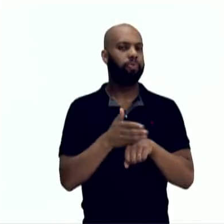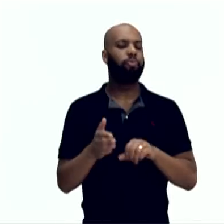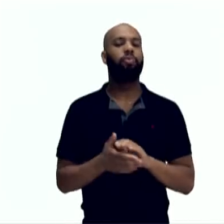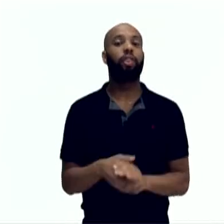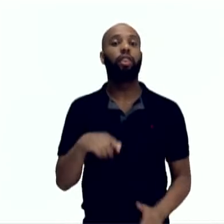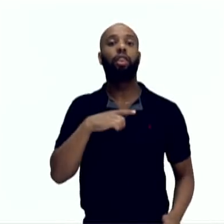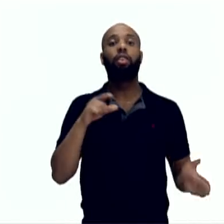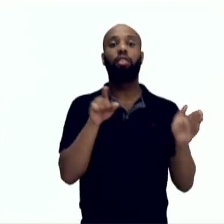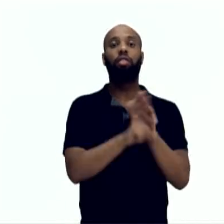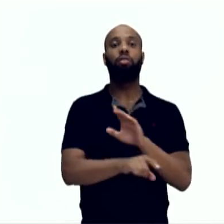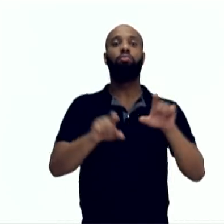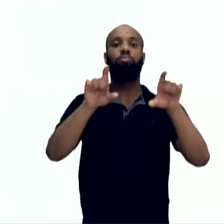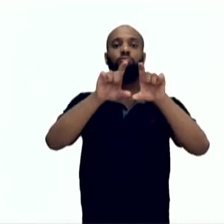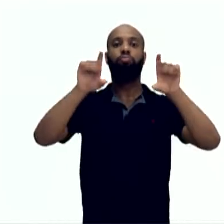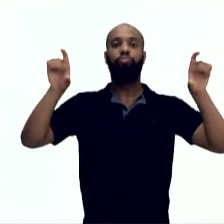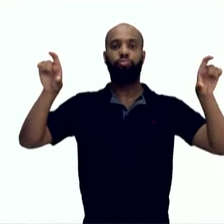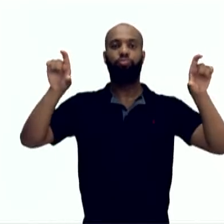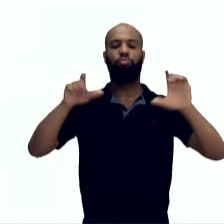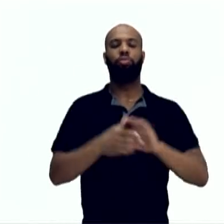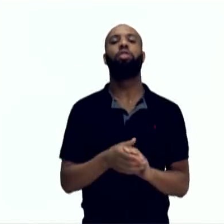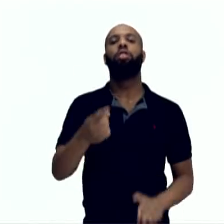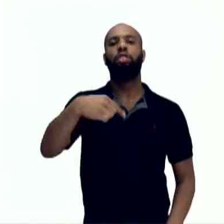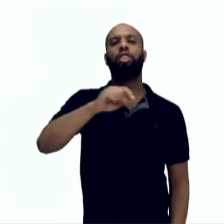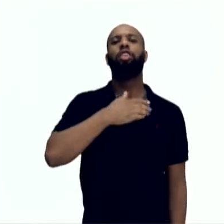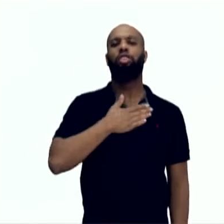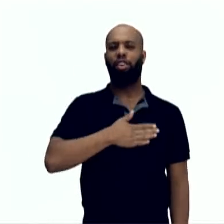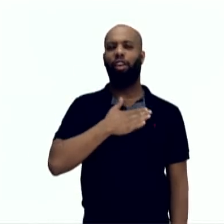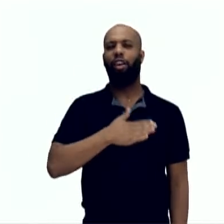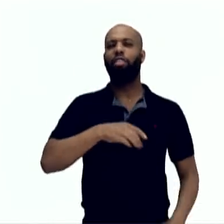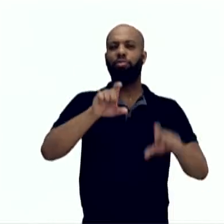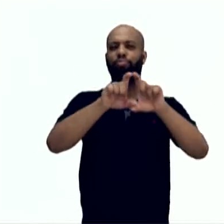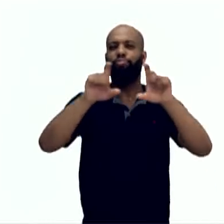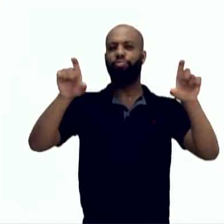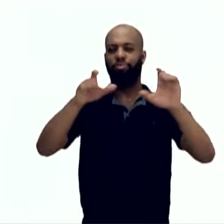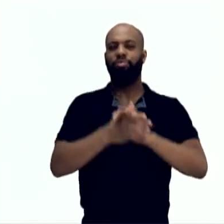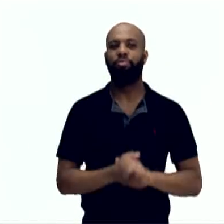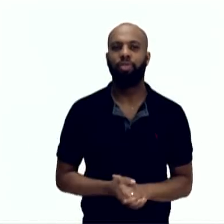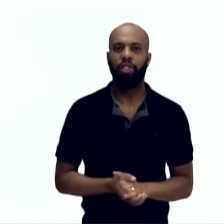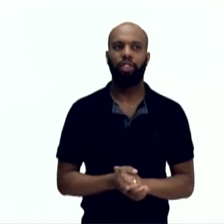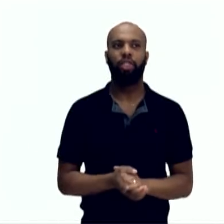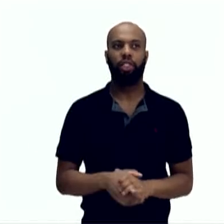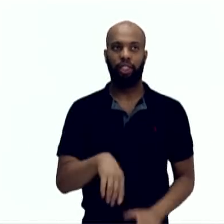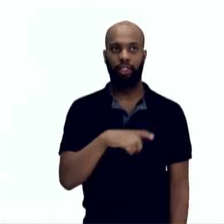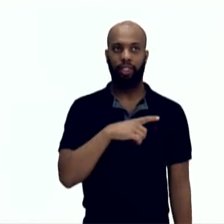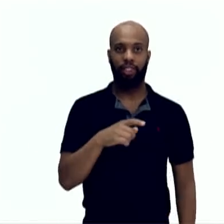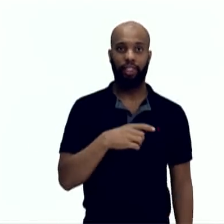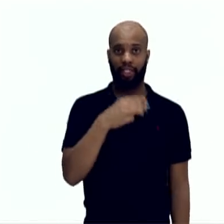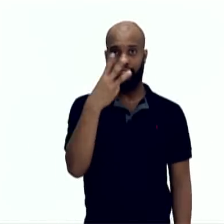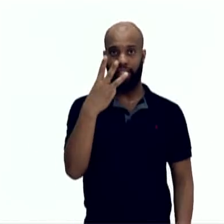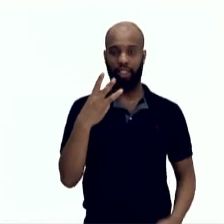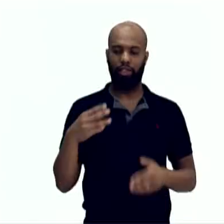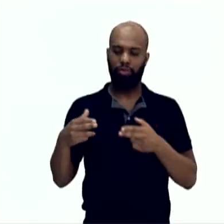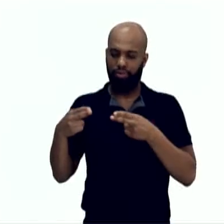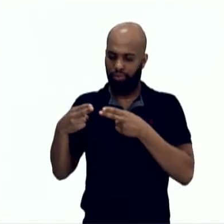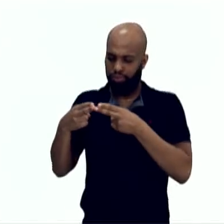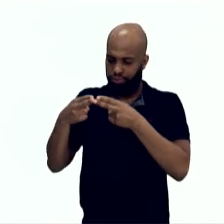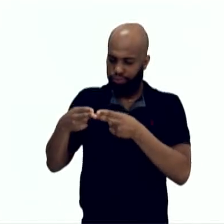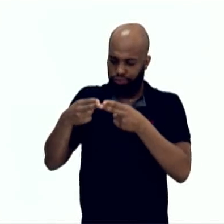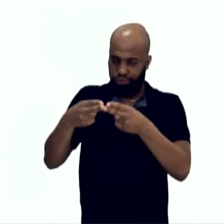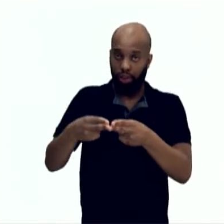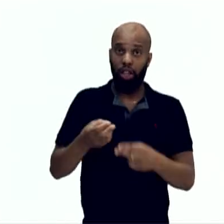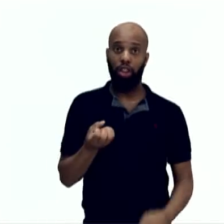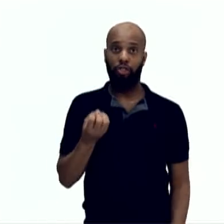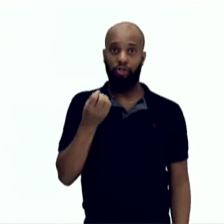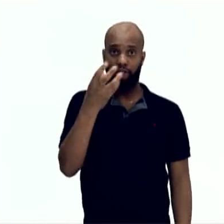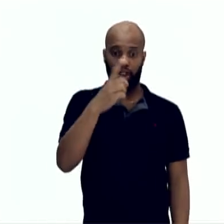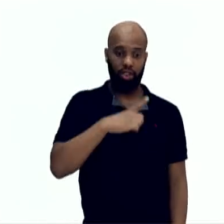uma questão, uma situação, um problema, que vocês adoram problemas mesmo, né? Vamos lá. 3 navios fazem viagens entre